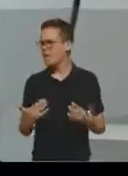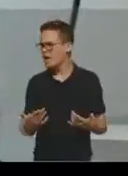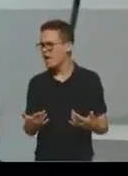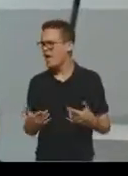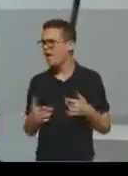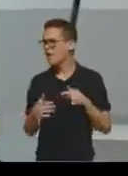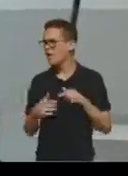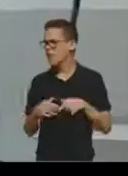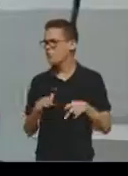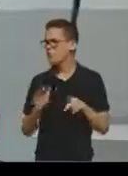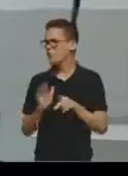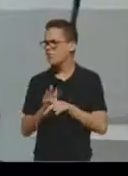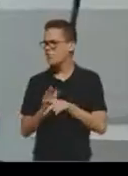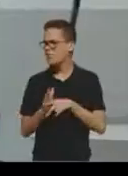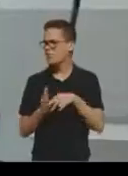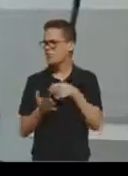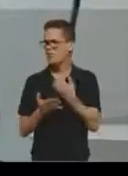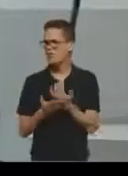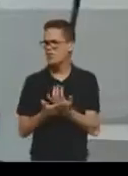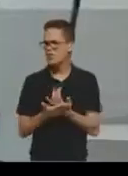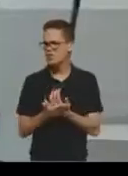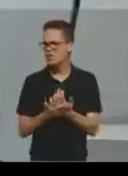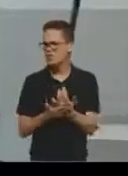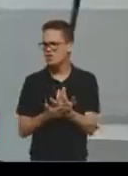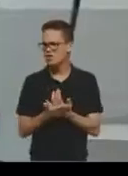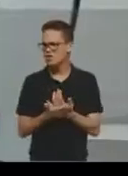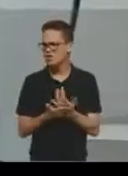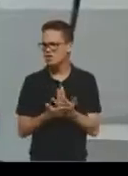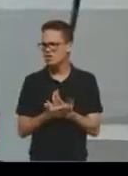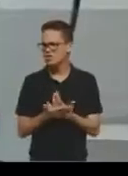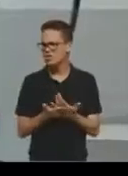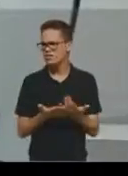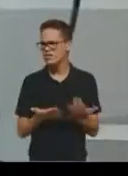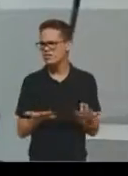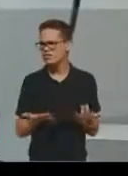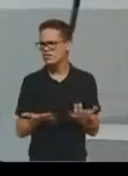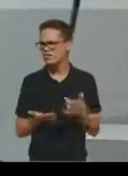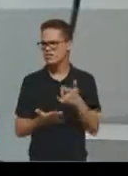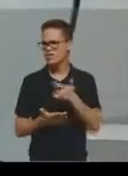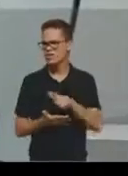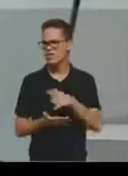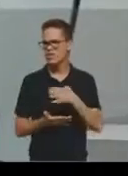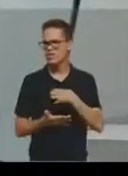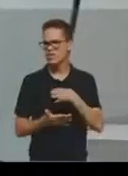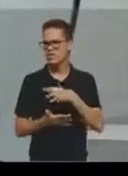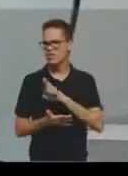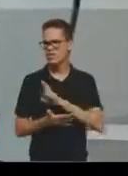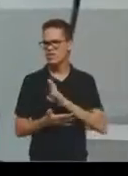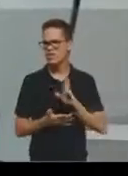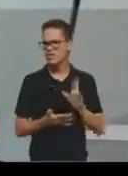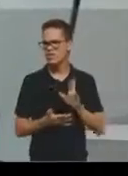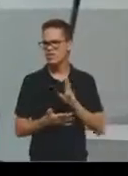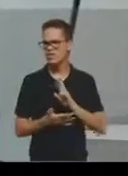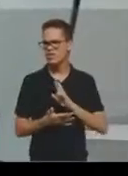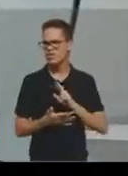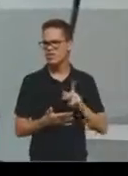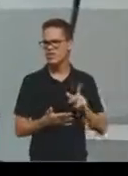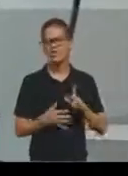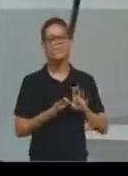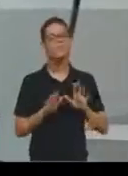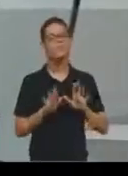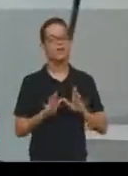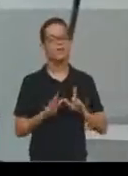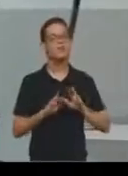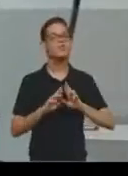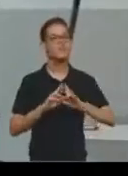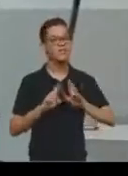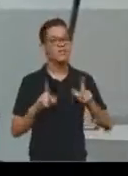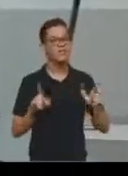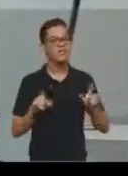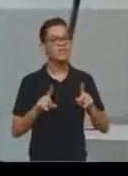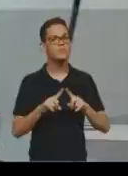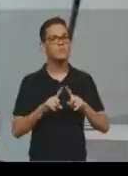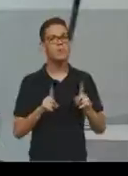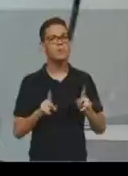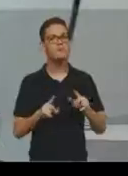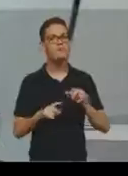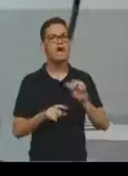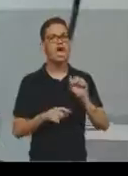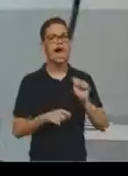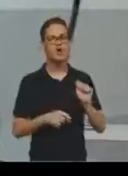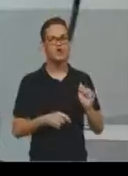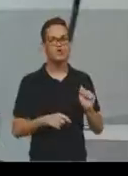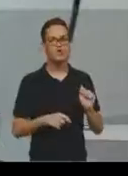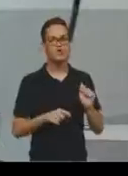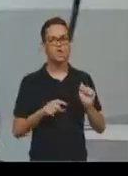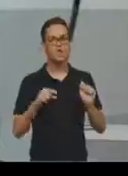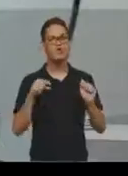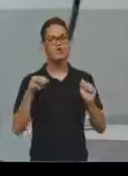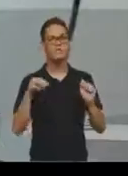das briófitas e pteridófitas, vai ser o arquegônio? Sim, só que nas gimnospermas e nas angiospermas, nós vamos